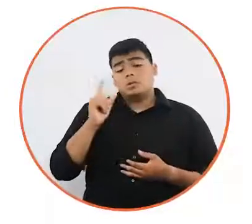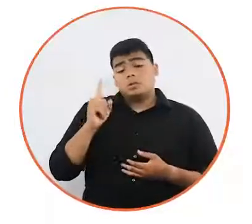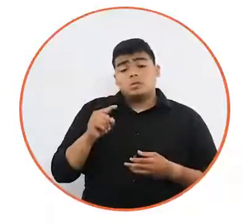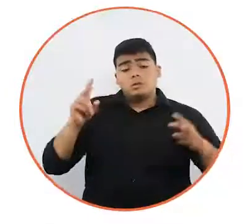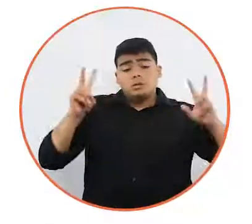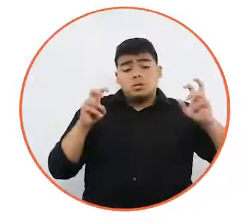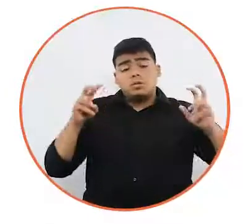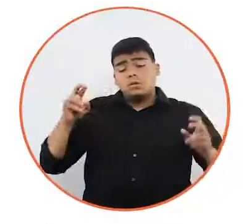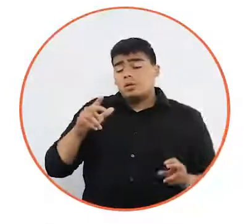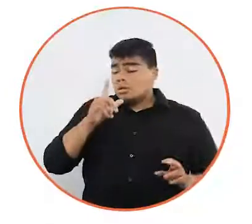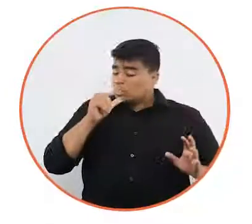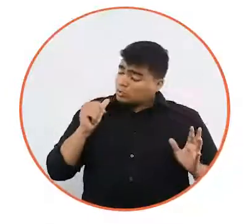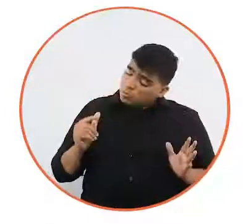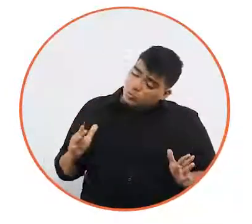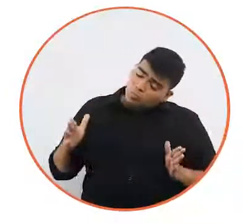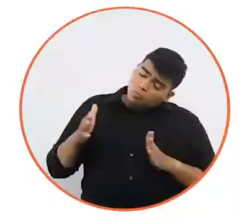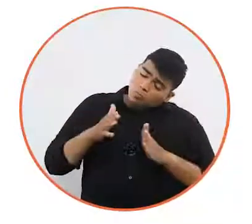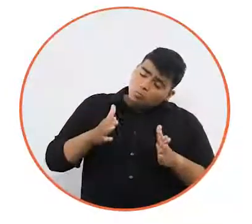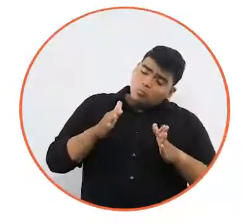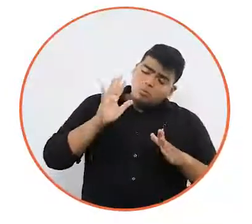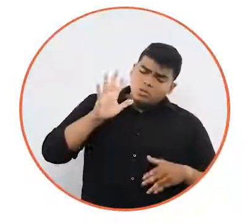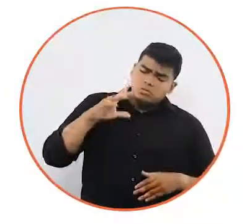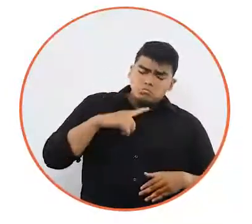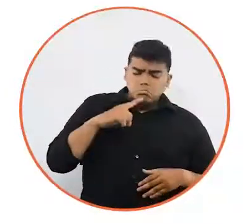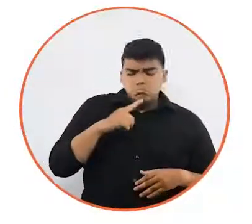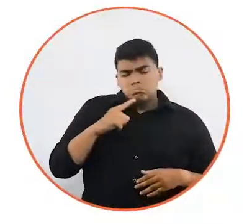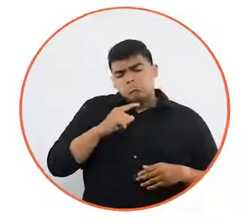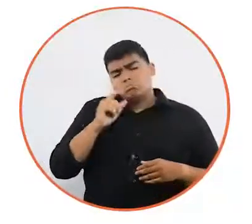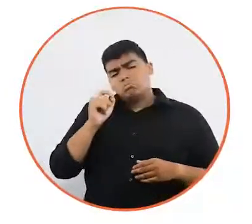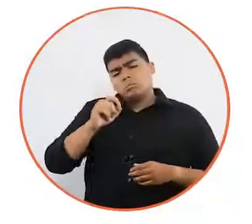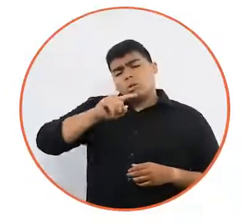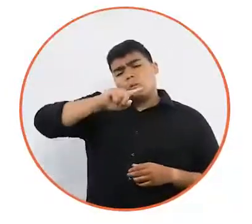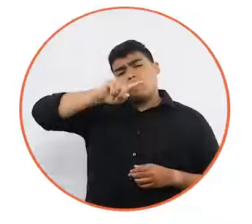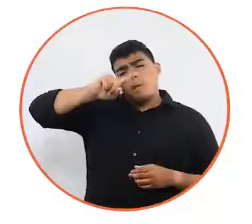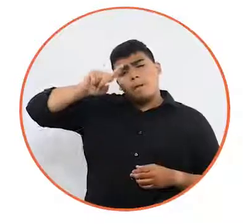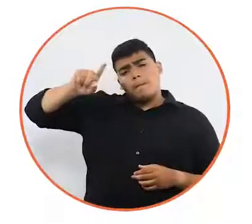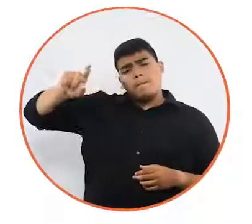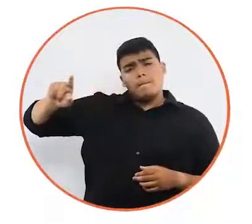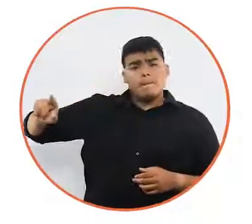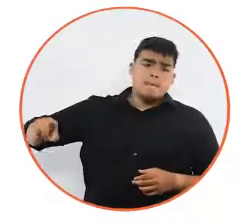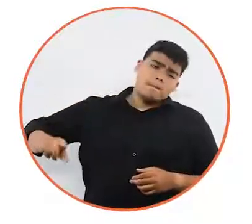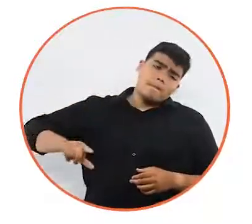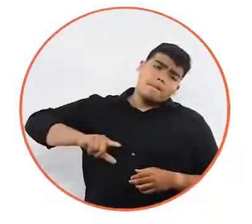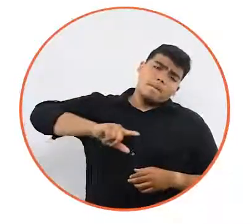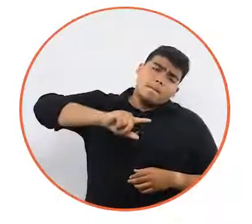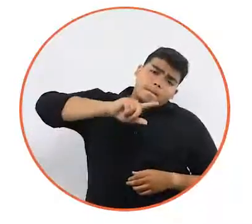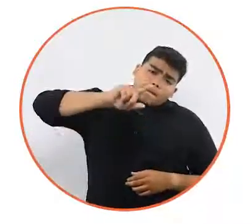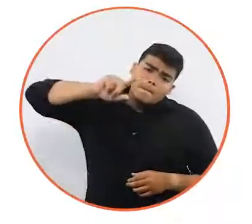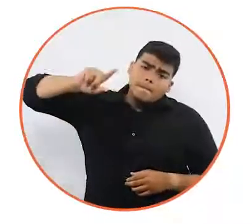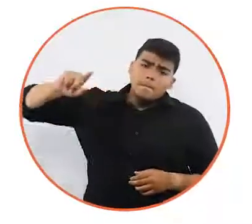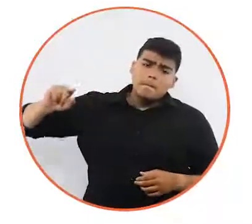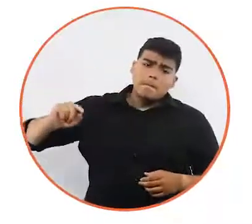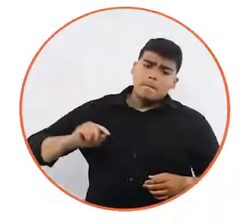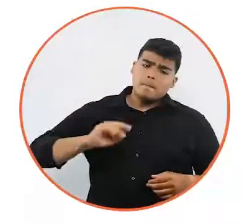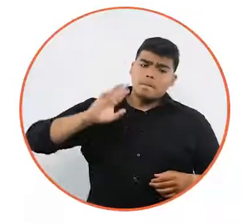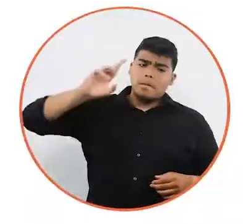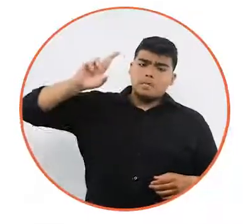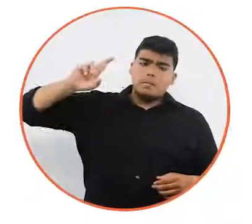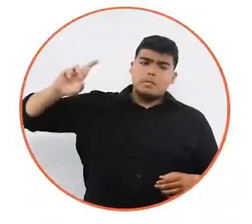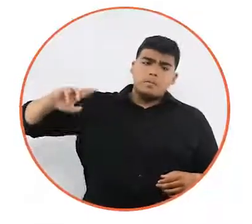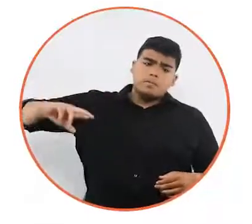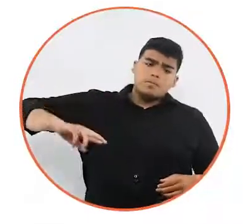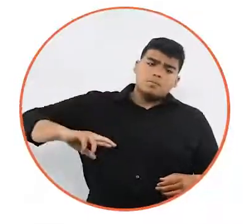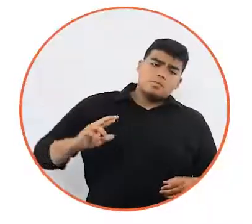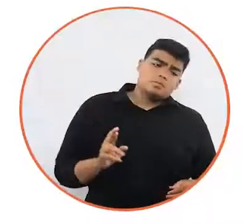seria o rio, e ele está num formato, ó, como se o rio tivesse em movimento. Né? Ó, o rio rodando aí você tem o R, aí